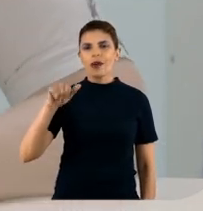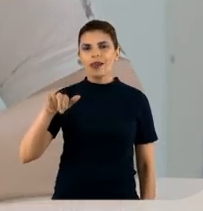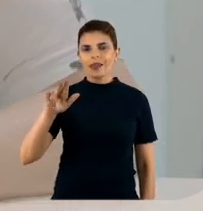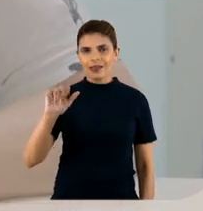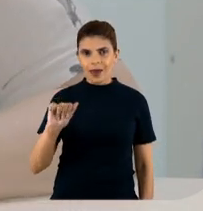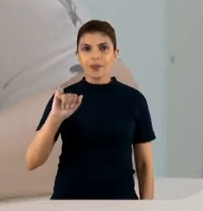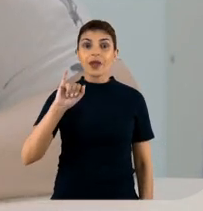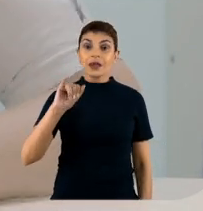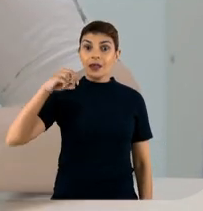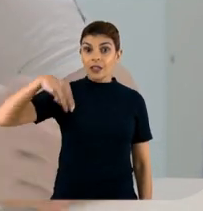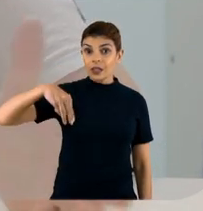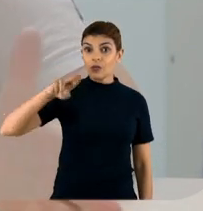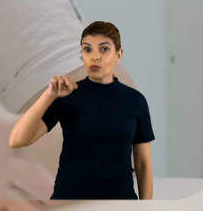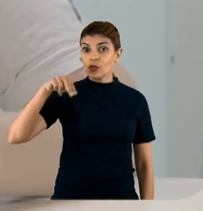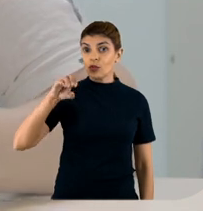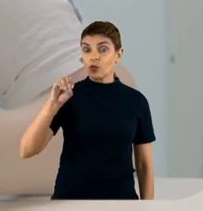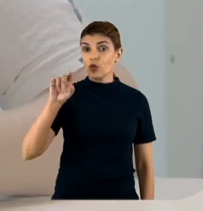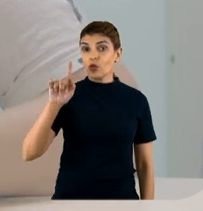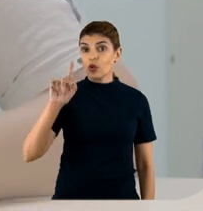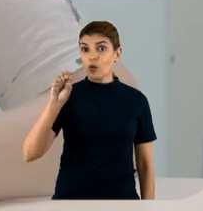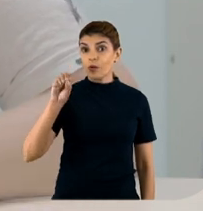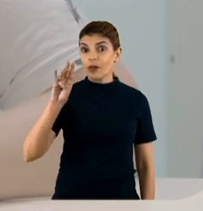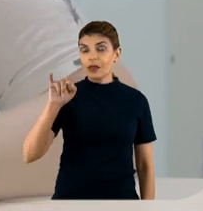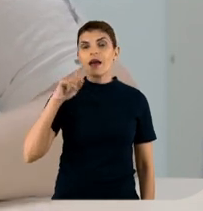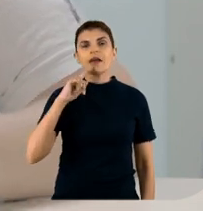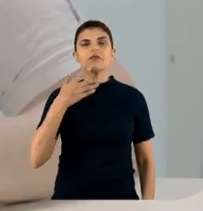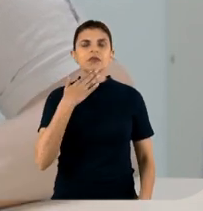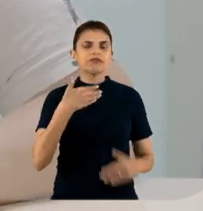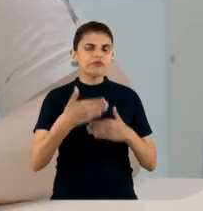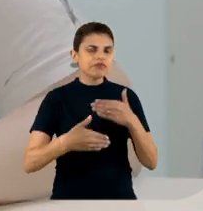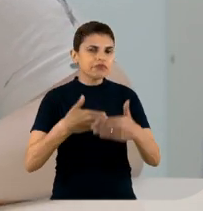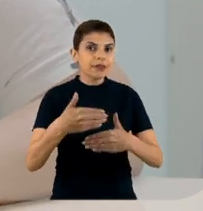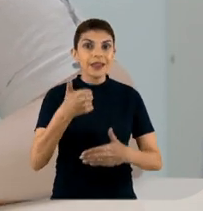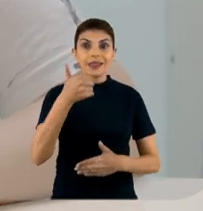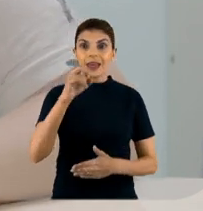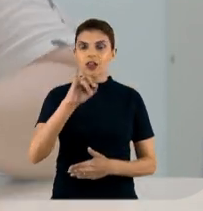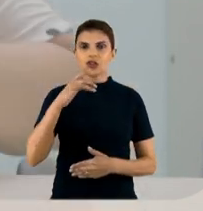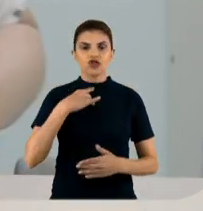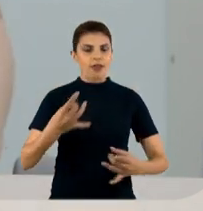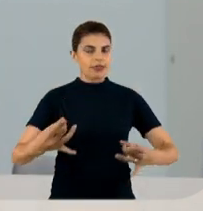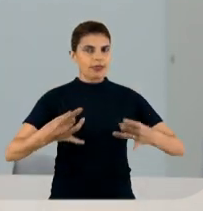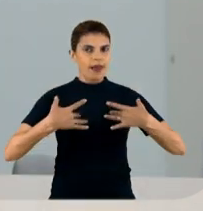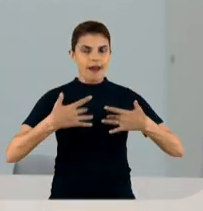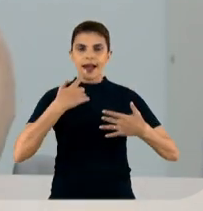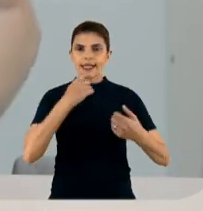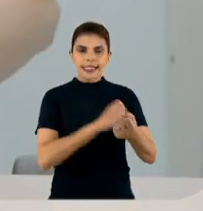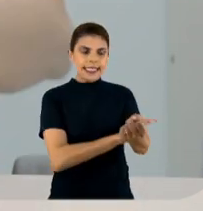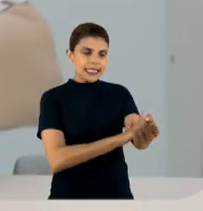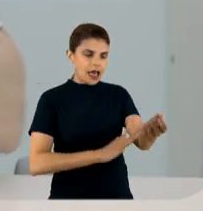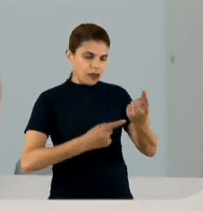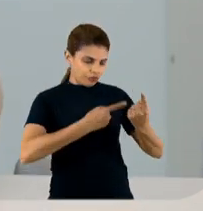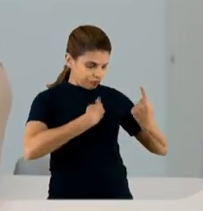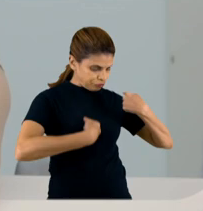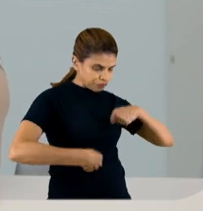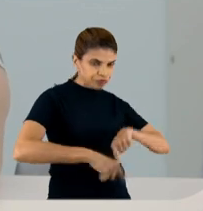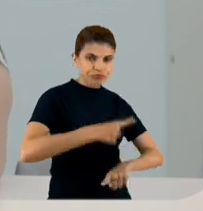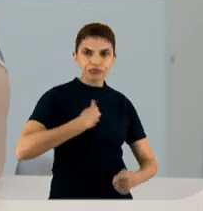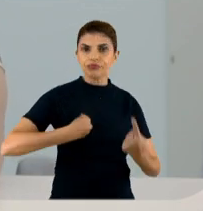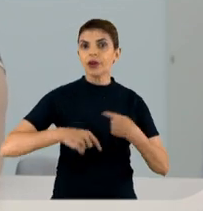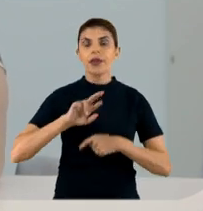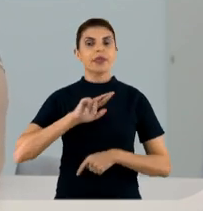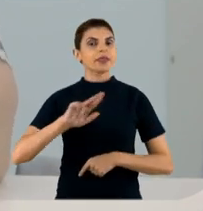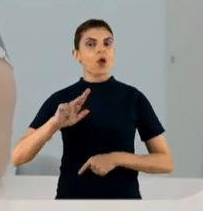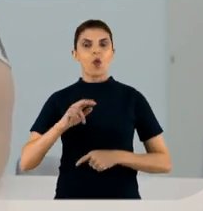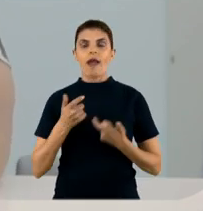aparece mais precocemente então já depois de uma semana 10º dia a pessoa vai ter isso no sangue esse anticorpo que ainda não é um